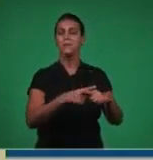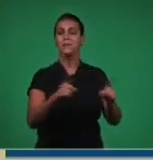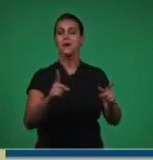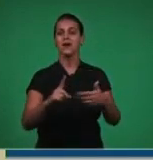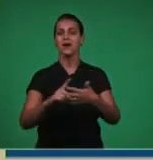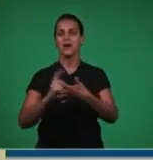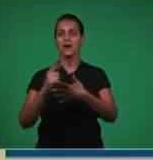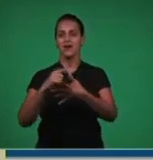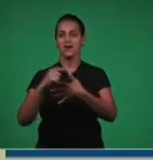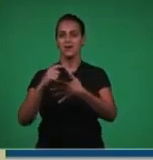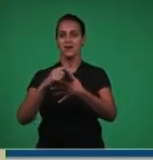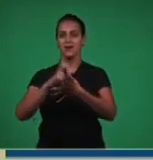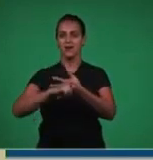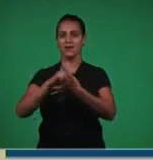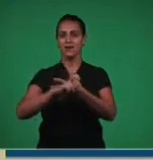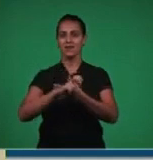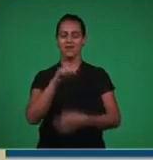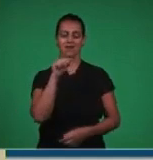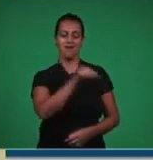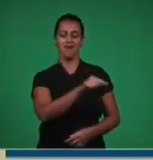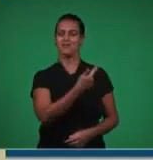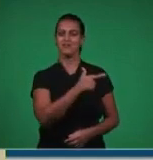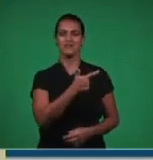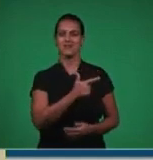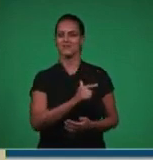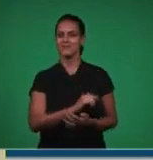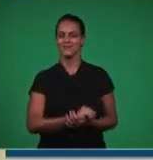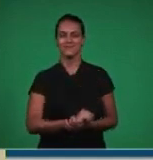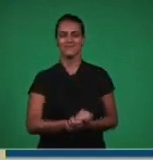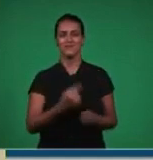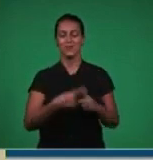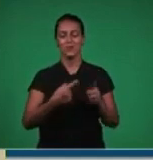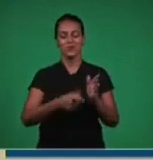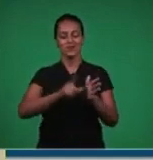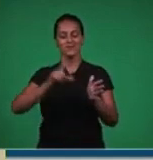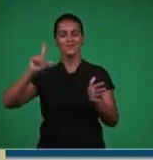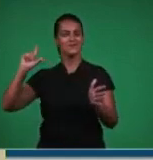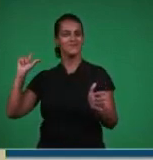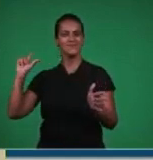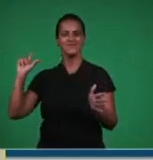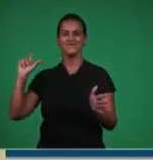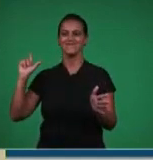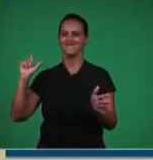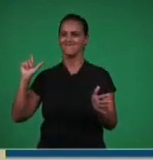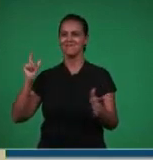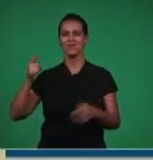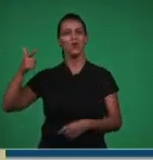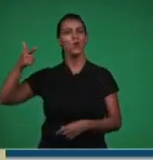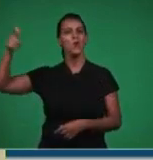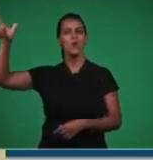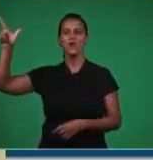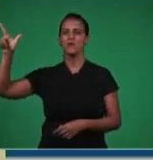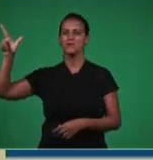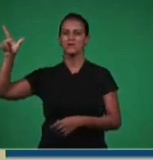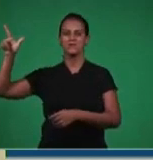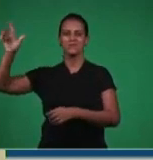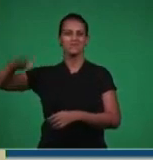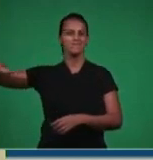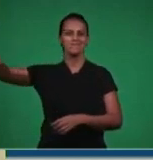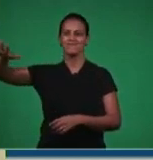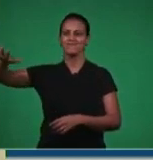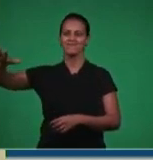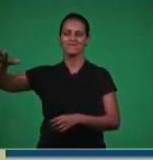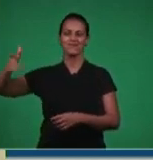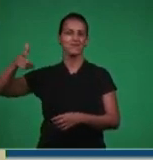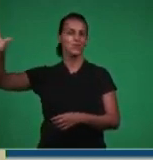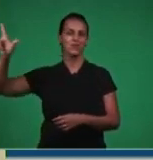está aqui. Ela é antes de todas as coisas. Ela está no outro universo. E o que nós pregamos é